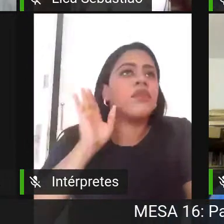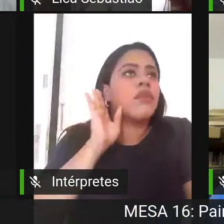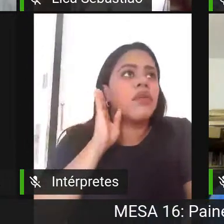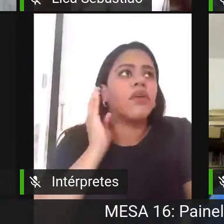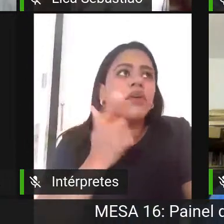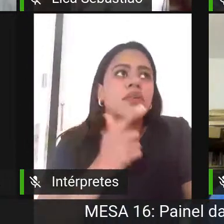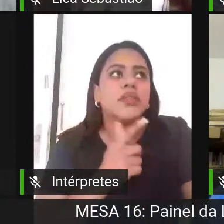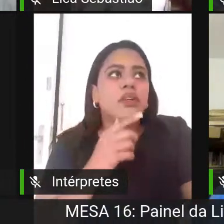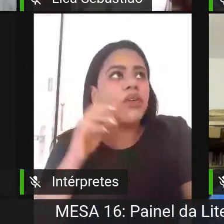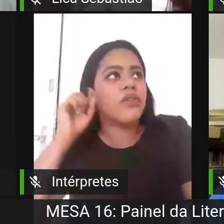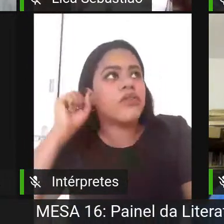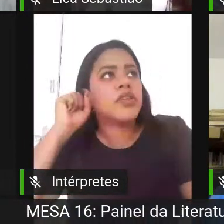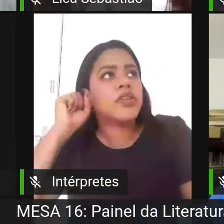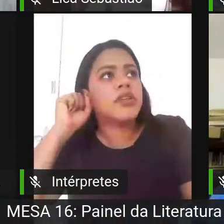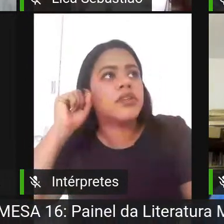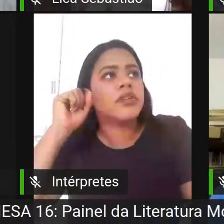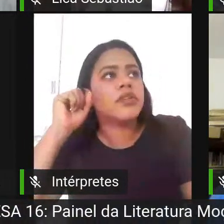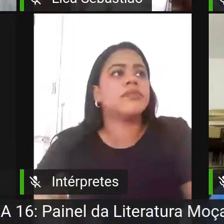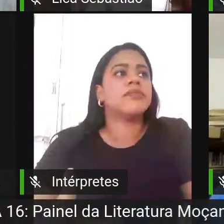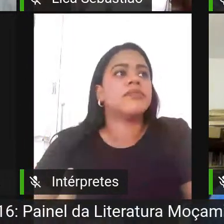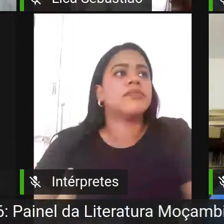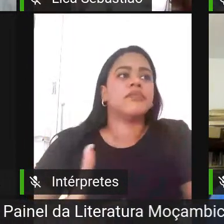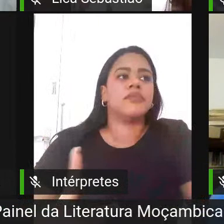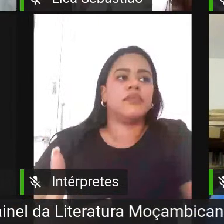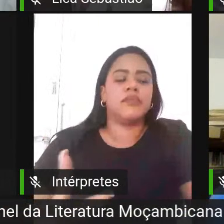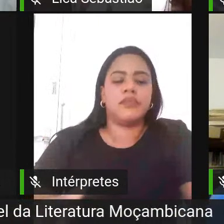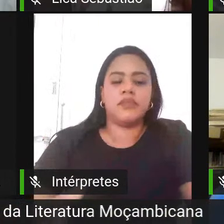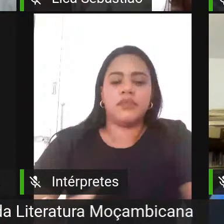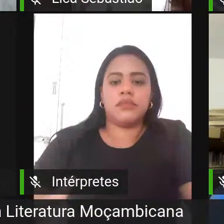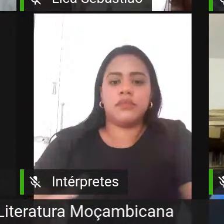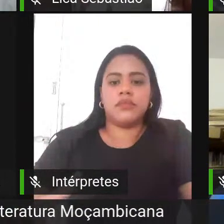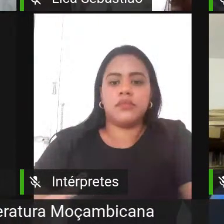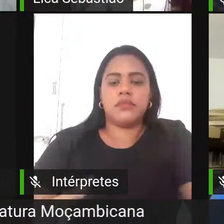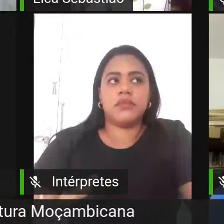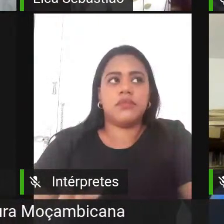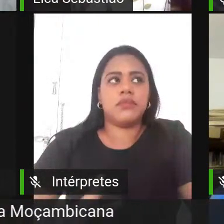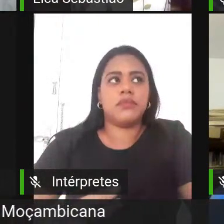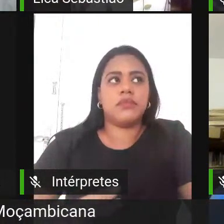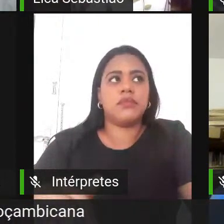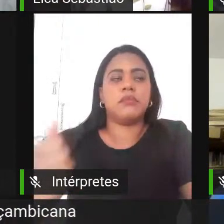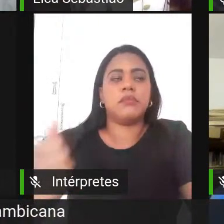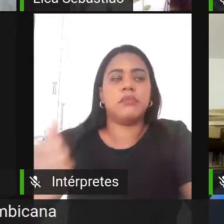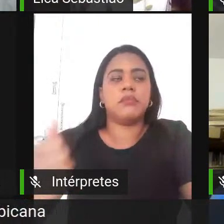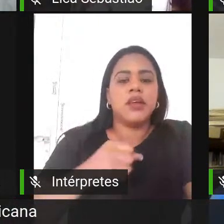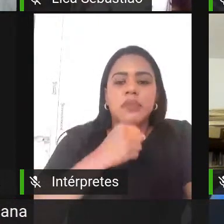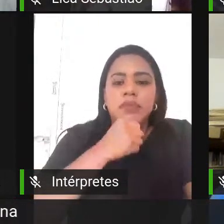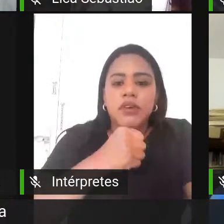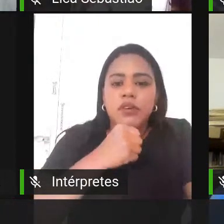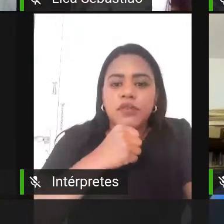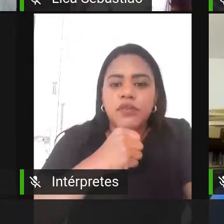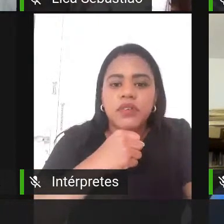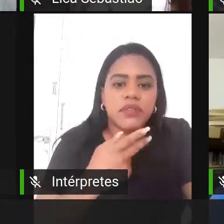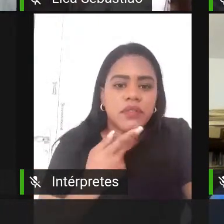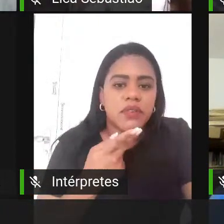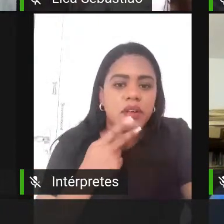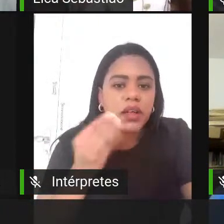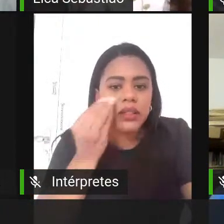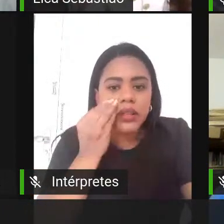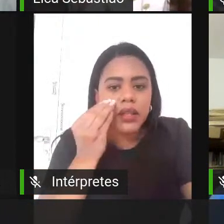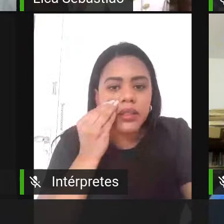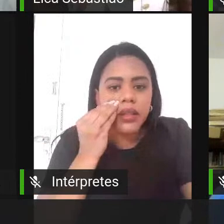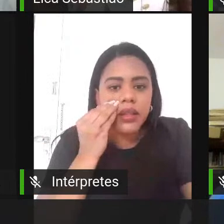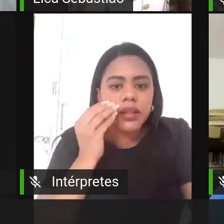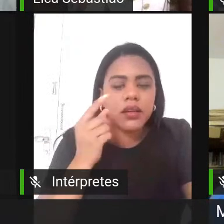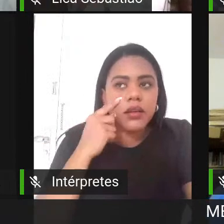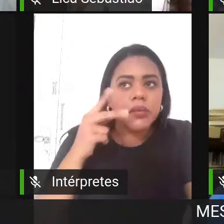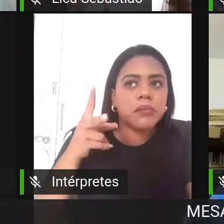Liga, tem que ligar o microfone, Liga, para eu tentar ver se, tentar perceber se ouço ou não. Diga alguma coisa, por